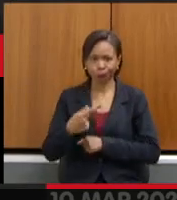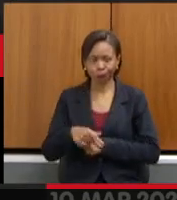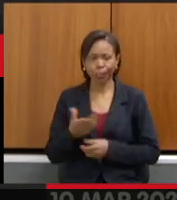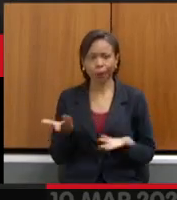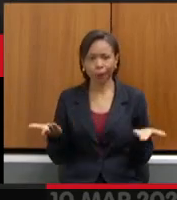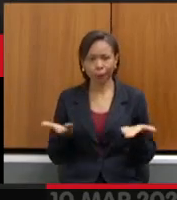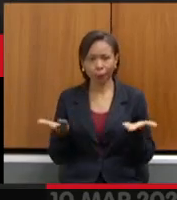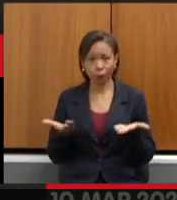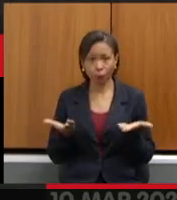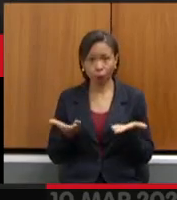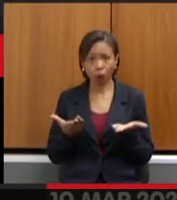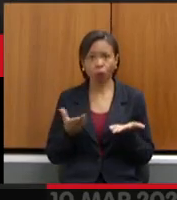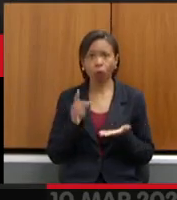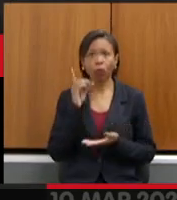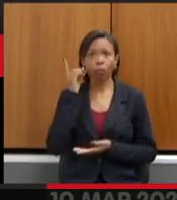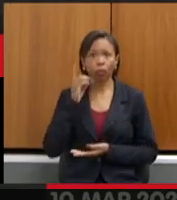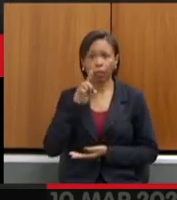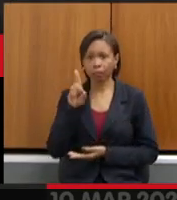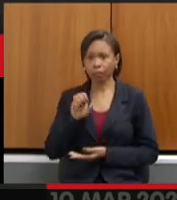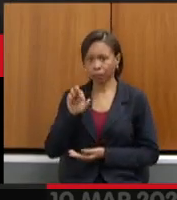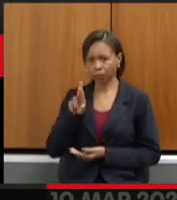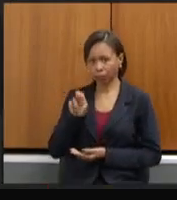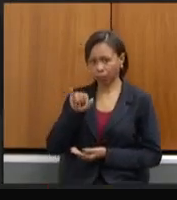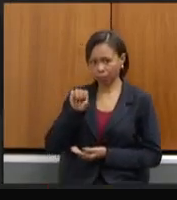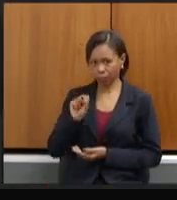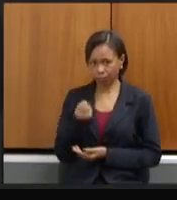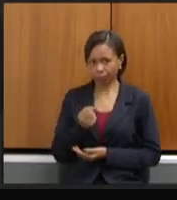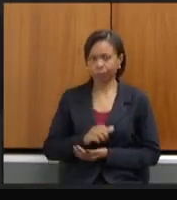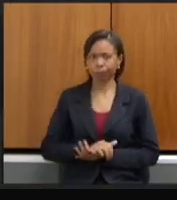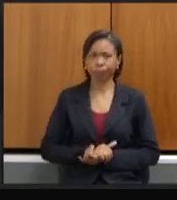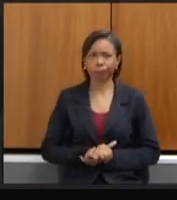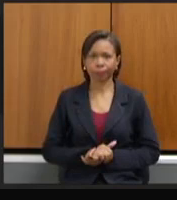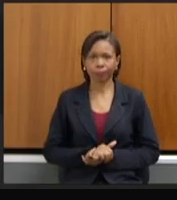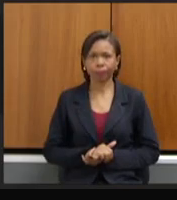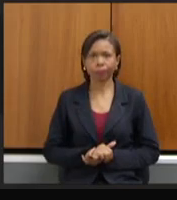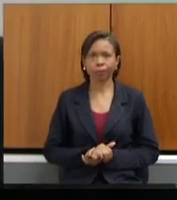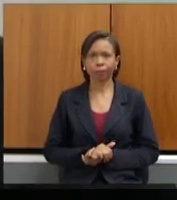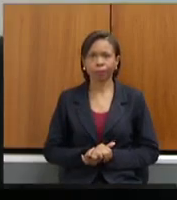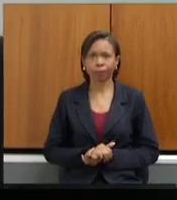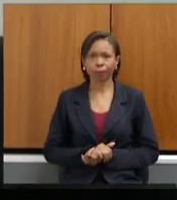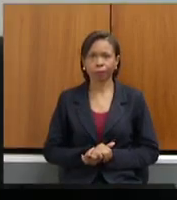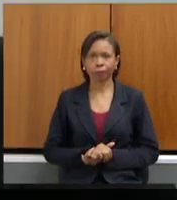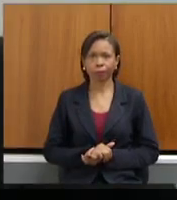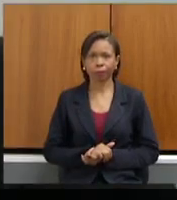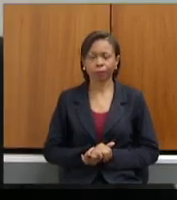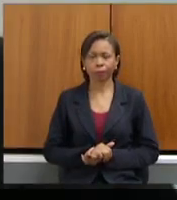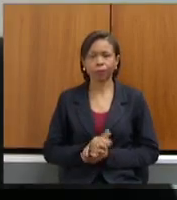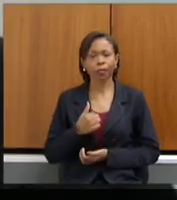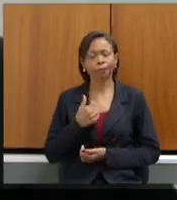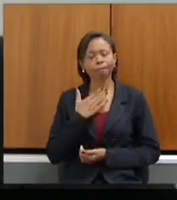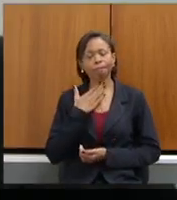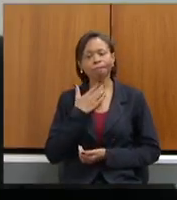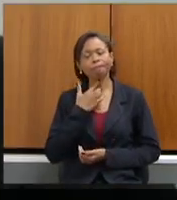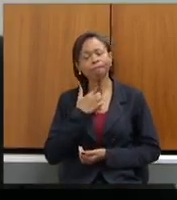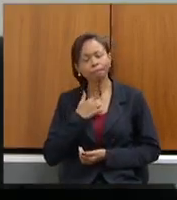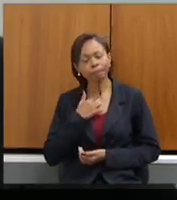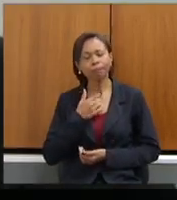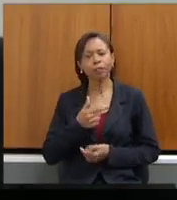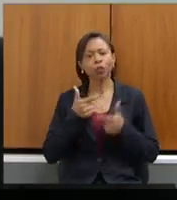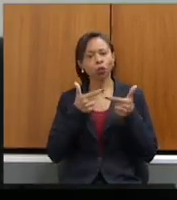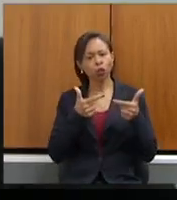momento deputados RS com a palavra vamos acompanhar a quem Desejo muita sorte o João Vitor e desejo